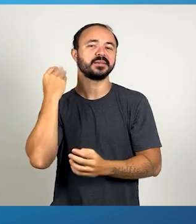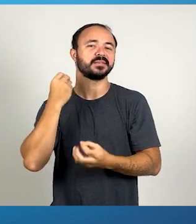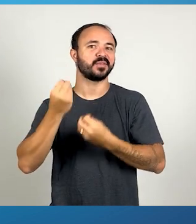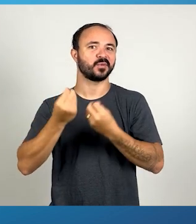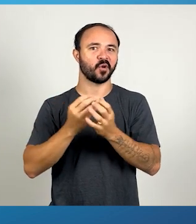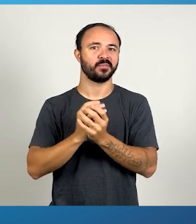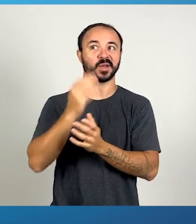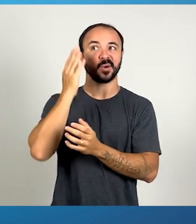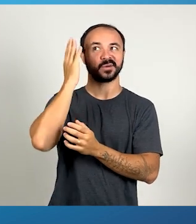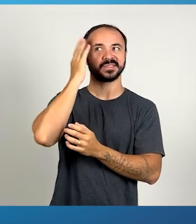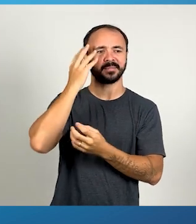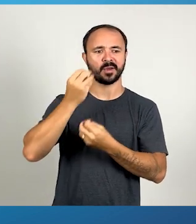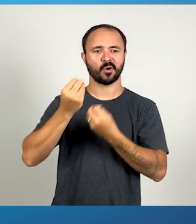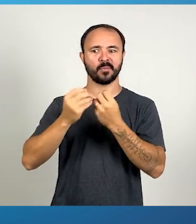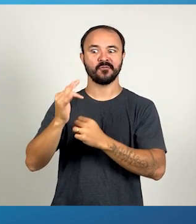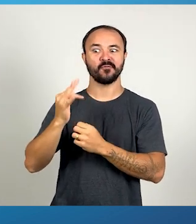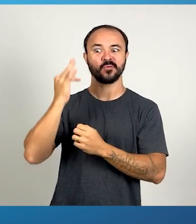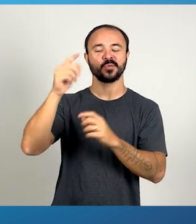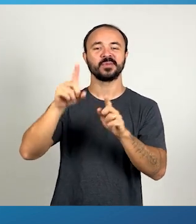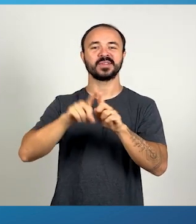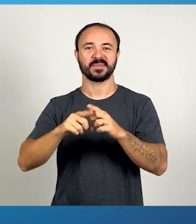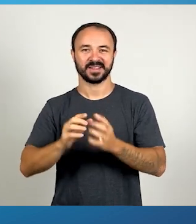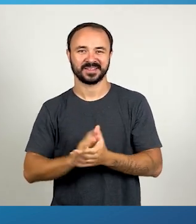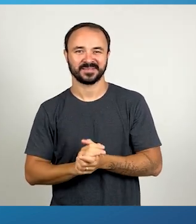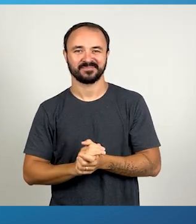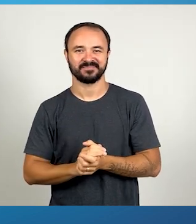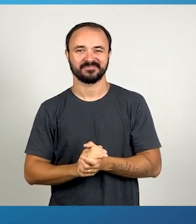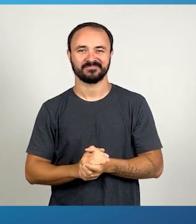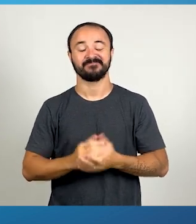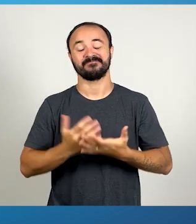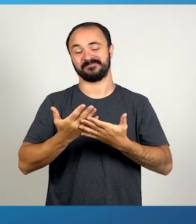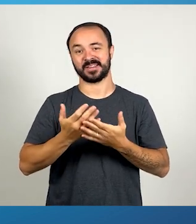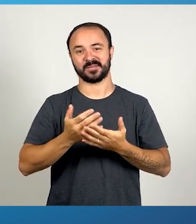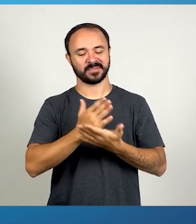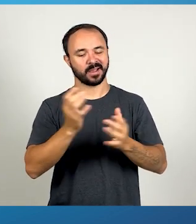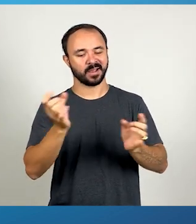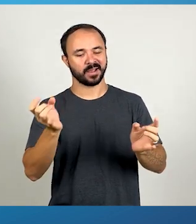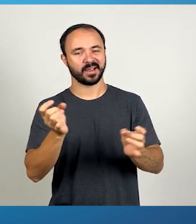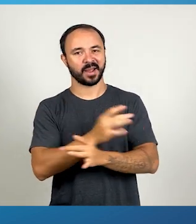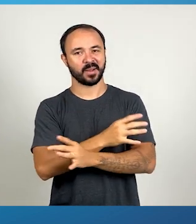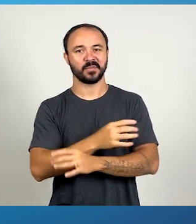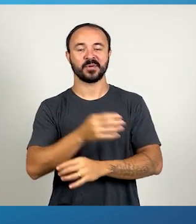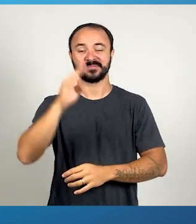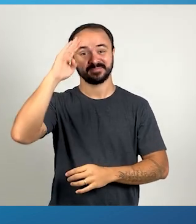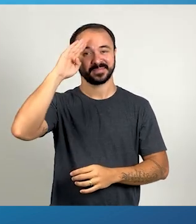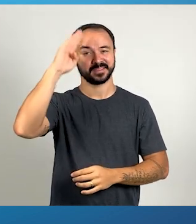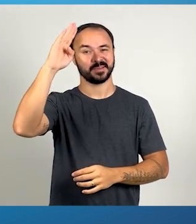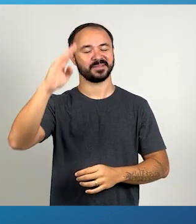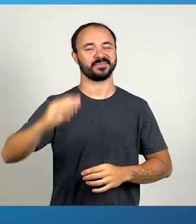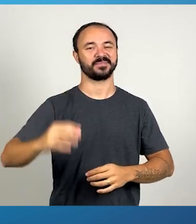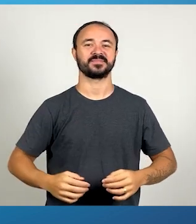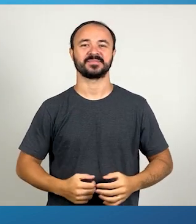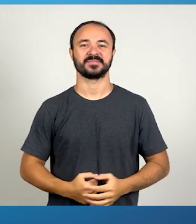será. Me despeço por aqui, professora Sorrá, não sai daí e até a próxima aula.